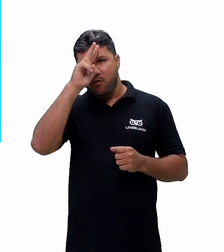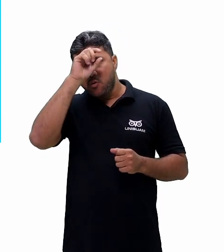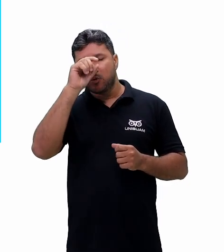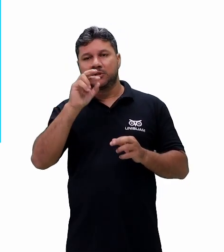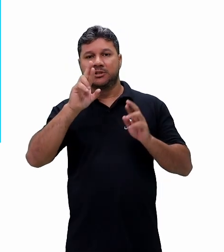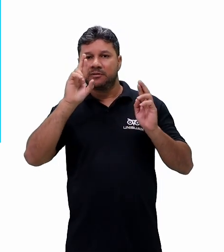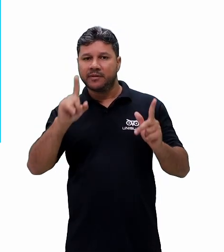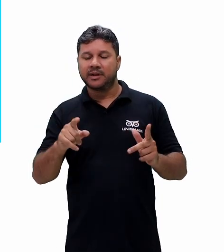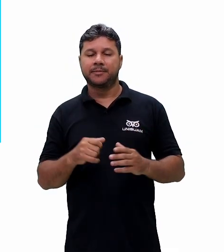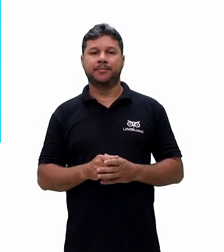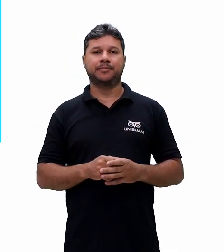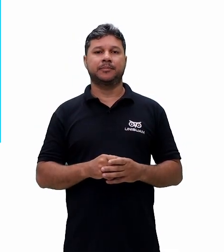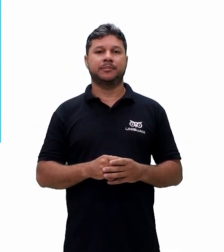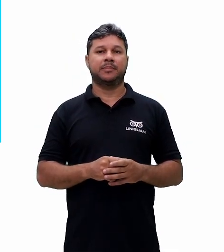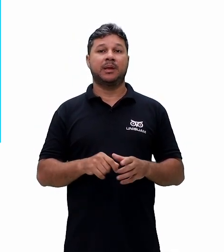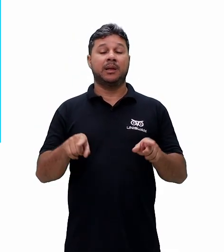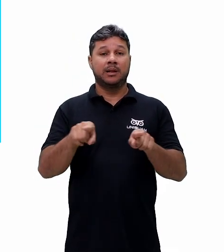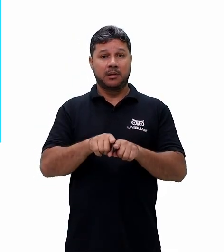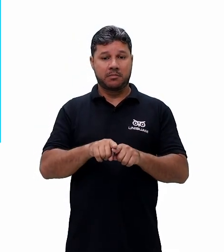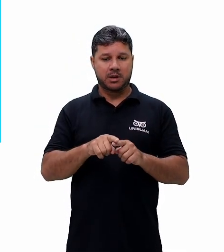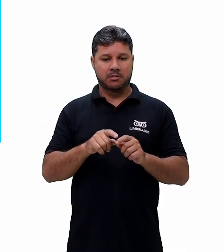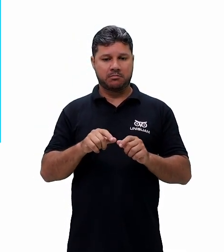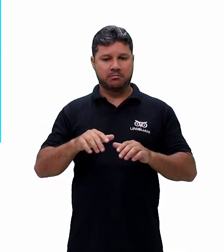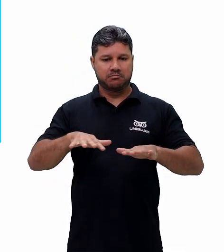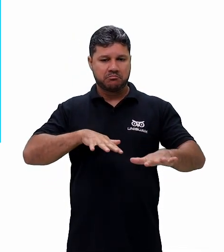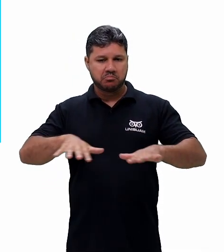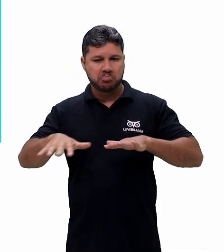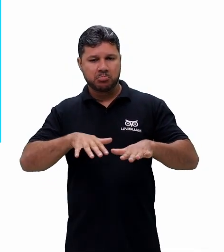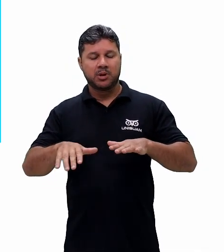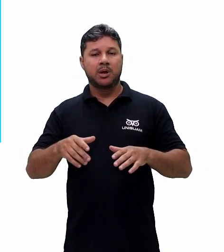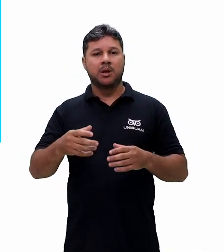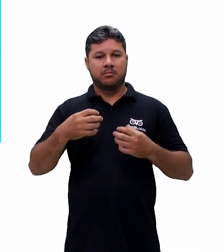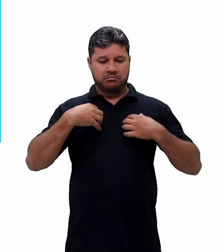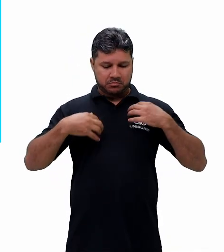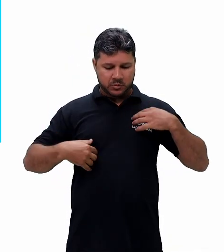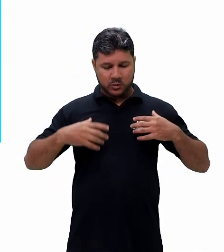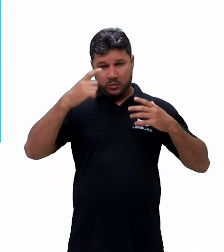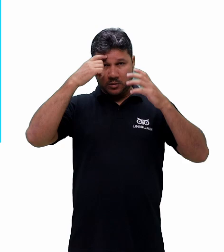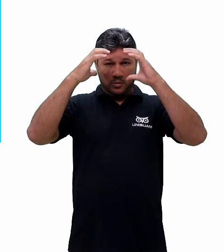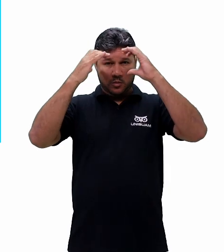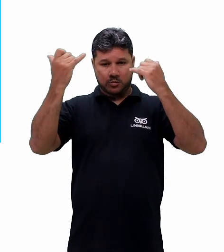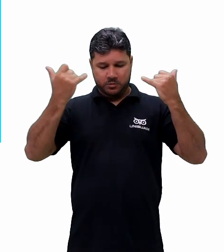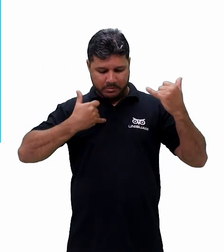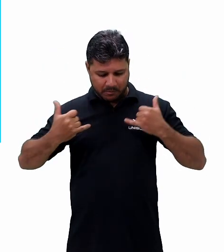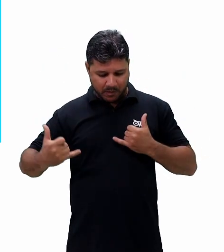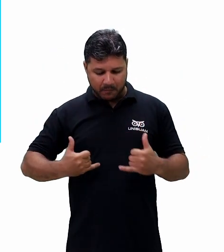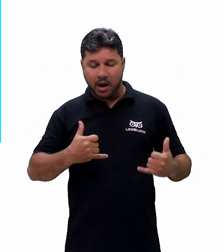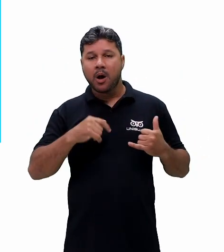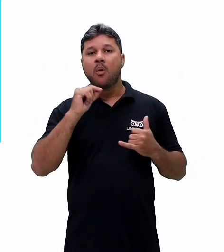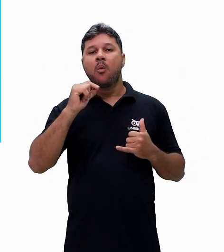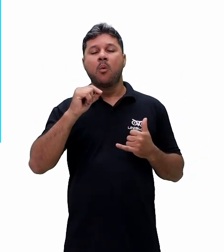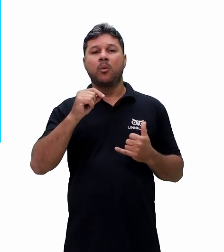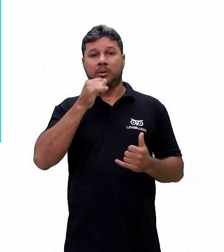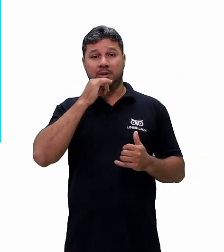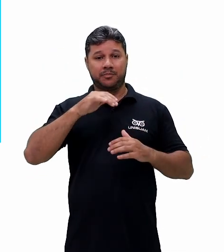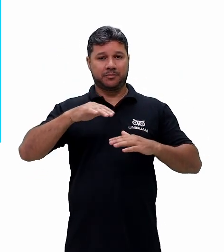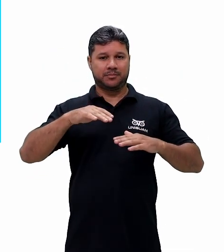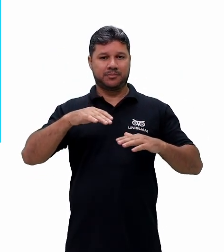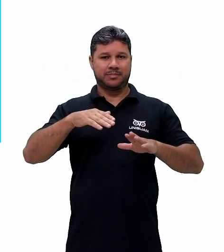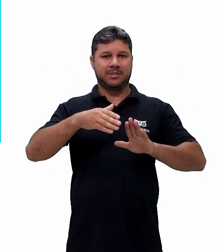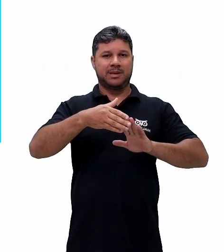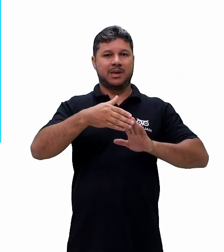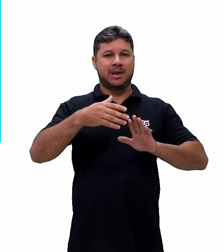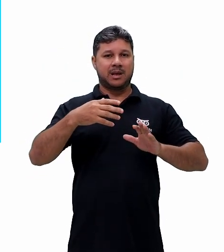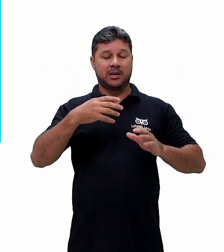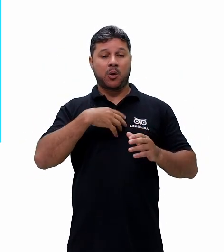capacidade de produzir força. Aumento da atividade de nociceptores e metaboceptores,